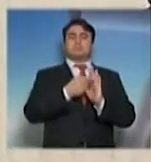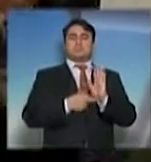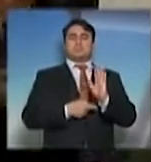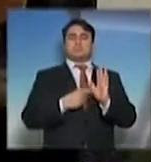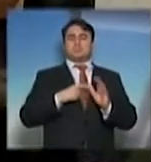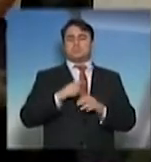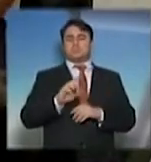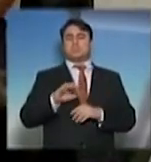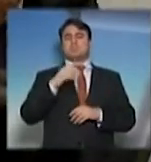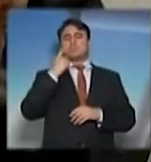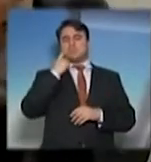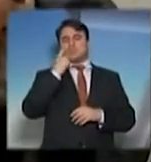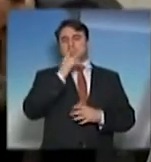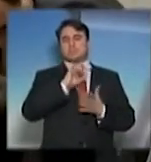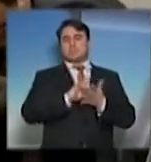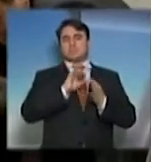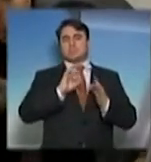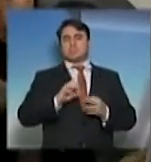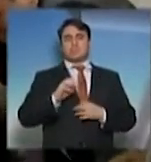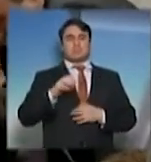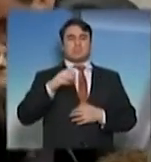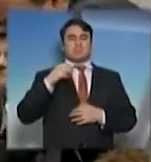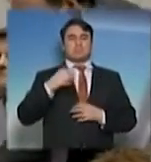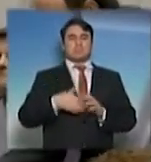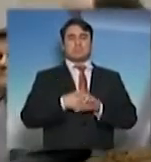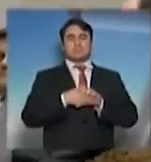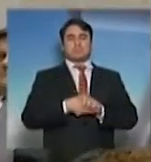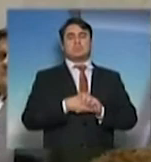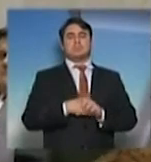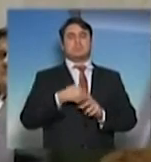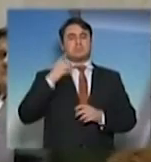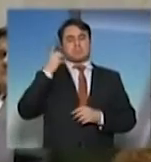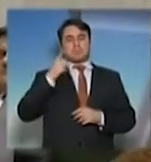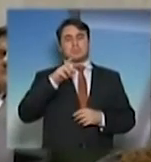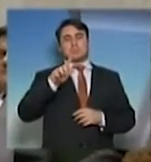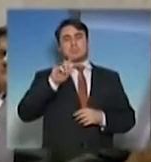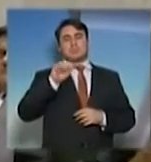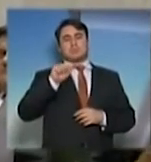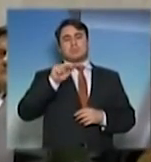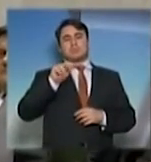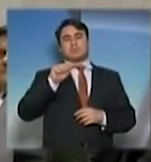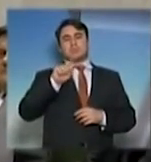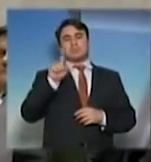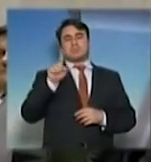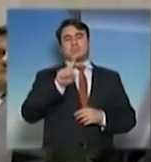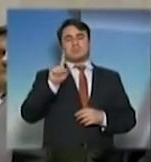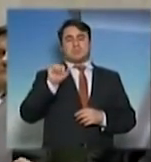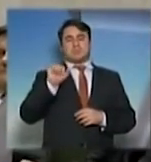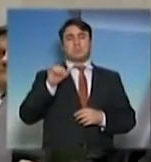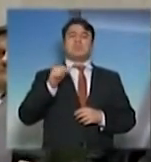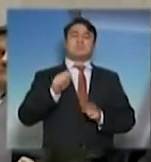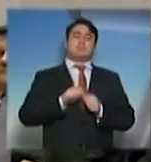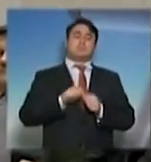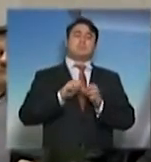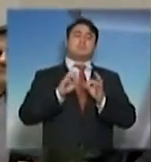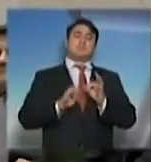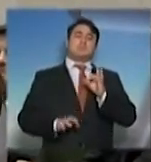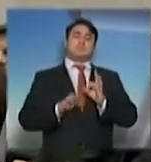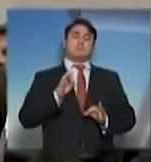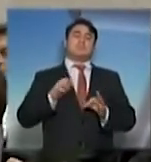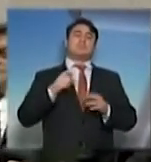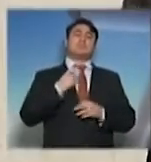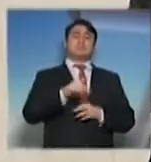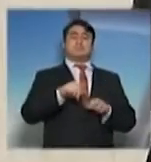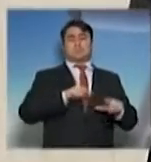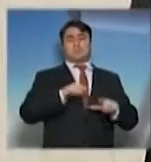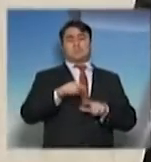E olha que ele cumprimenta a deputado de análise tantas são as nossas divergências políticas mas se preciso fazer justiça ao